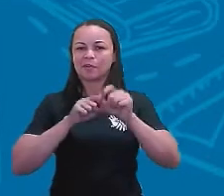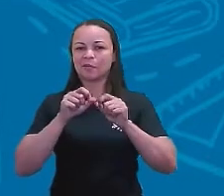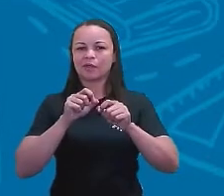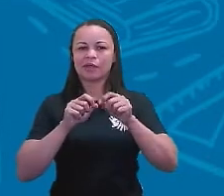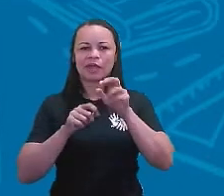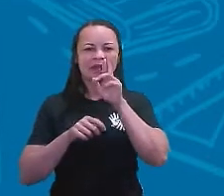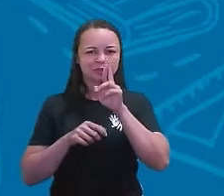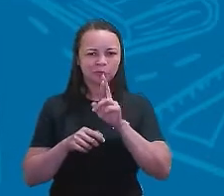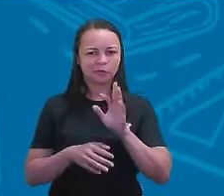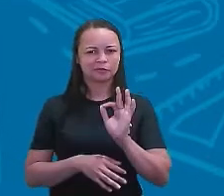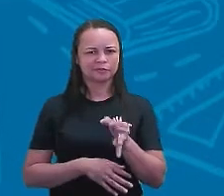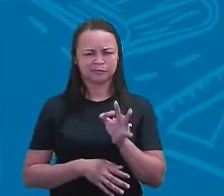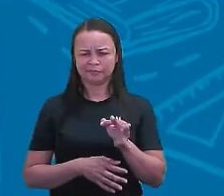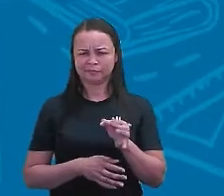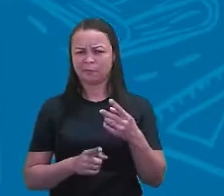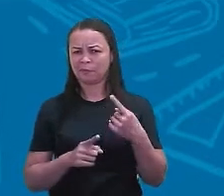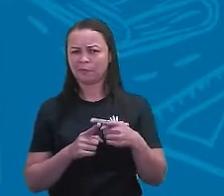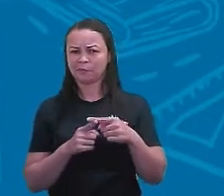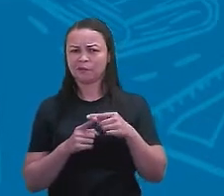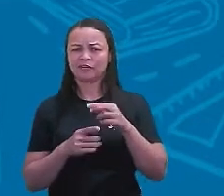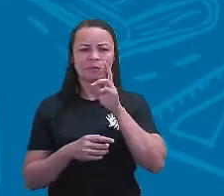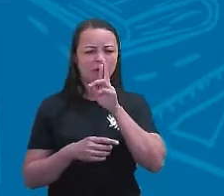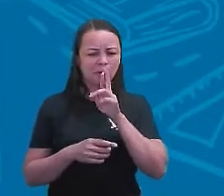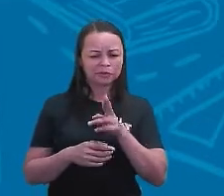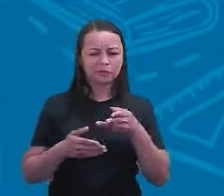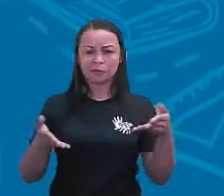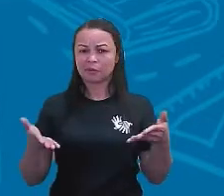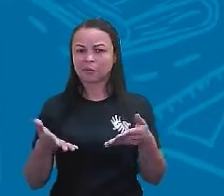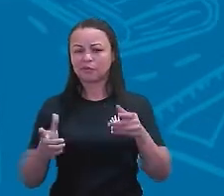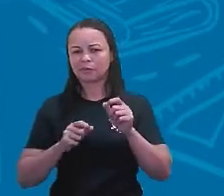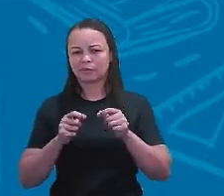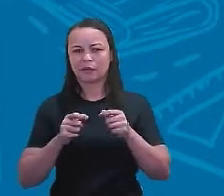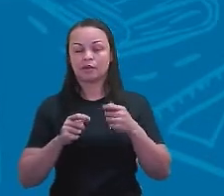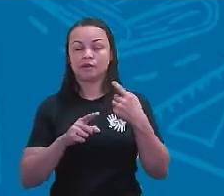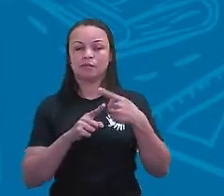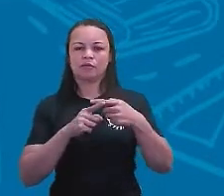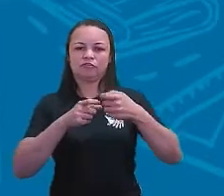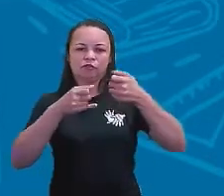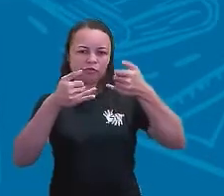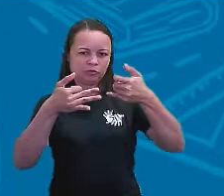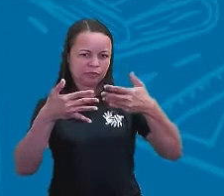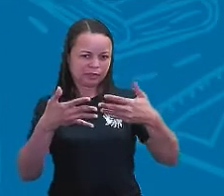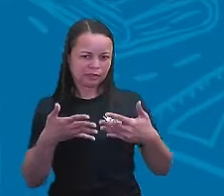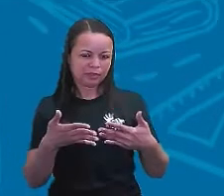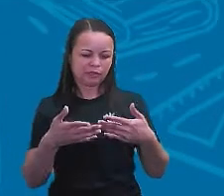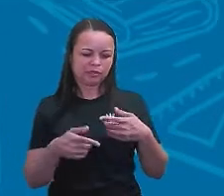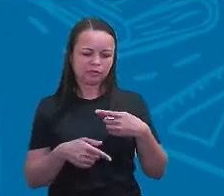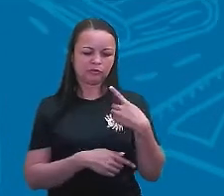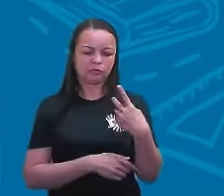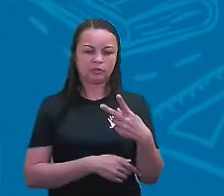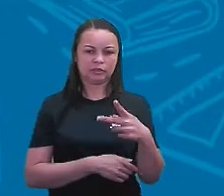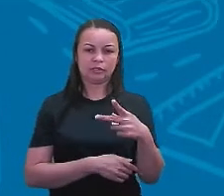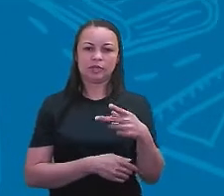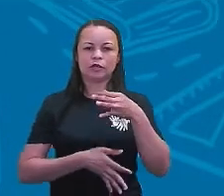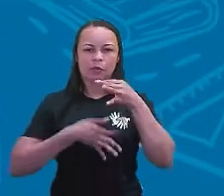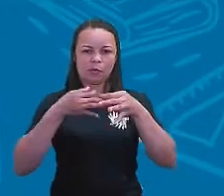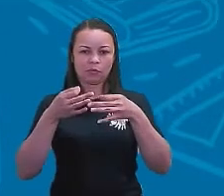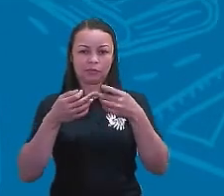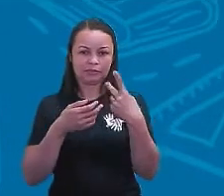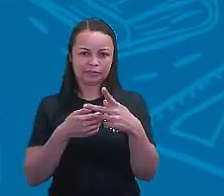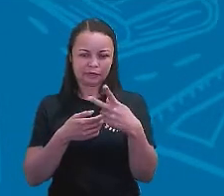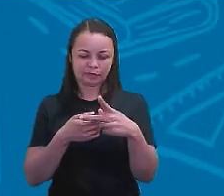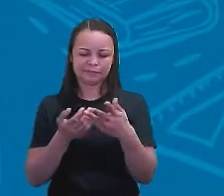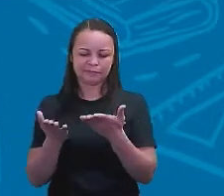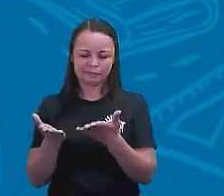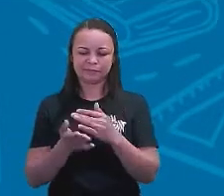E por que a gente vai logo para a correção agora, gente? Porque eu vou explicando o porquê de colocar essas opções aí. Com certeza